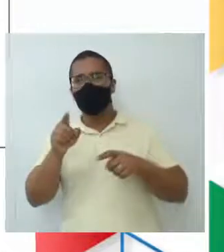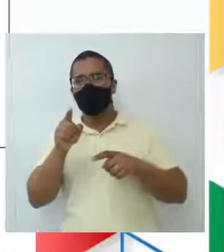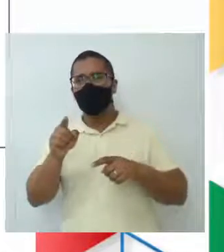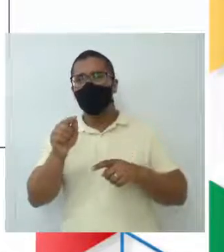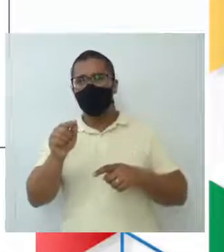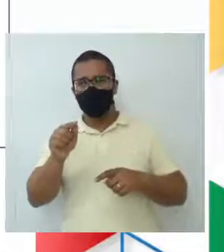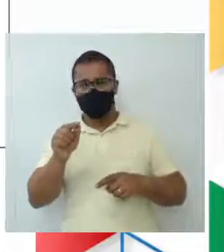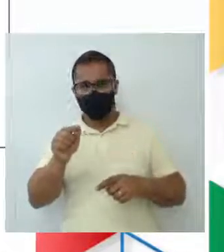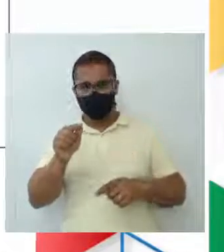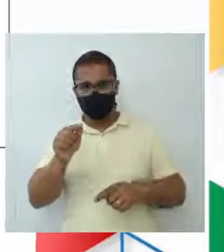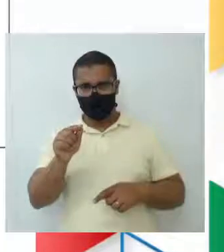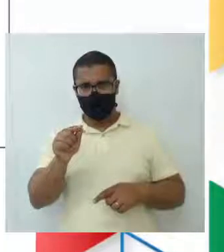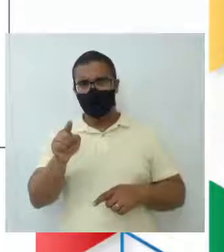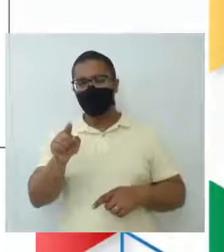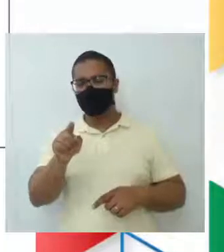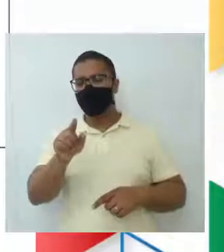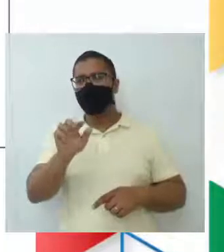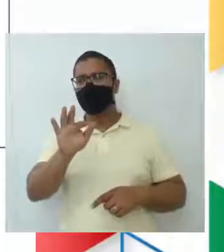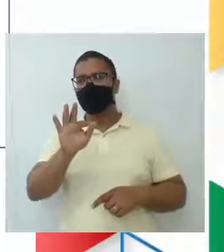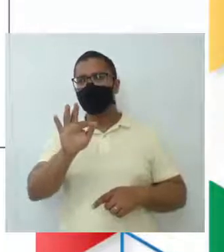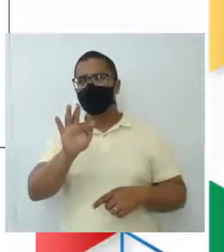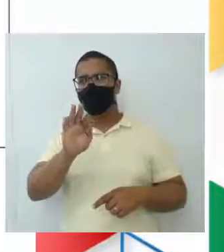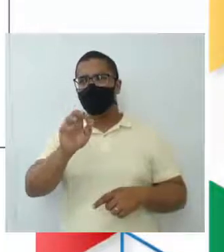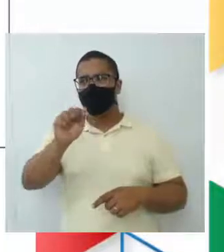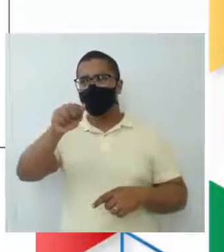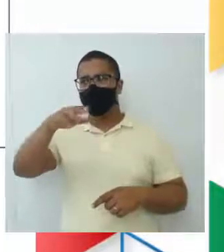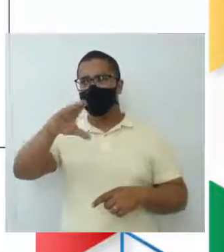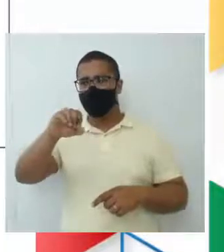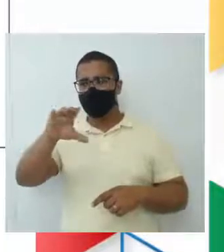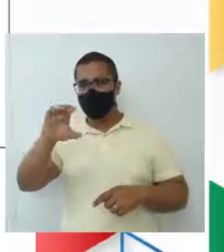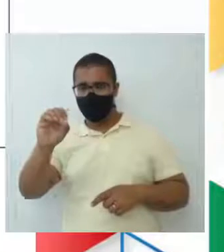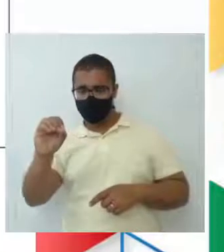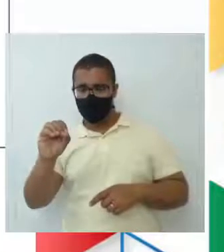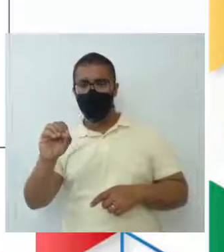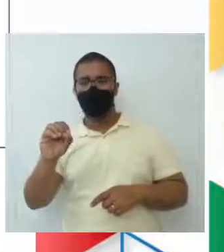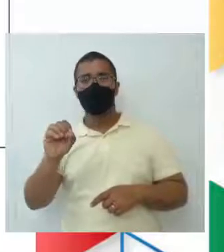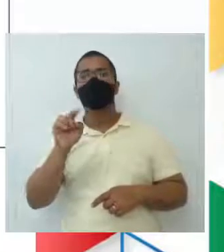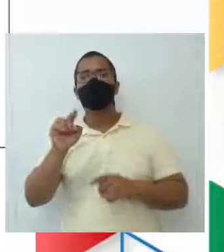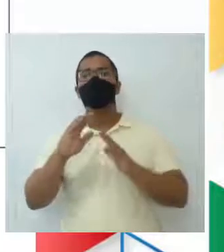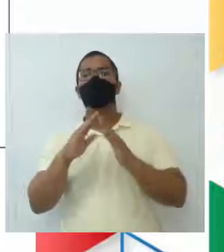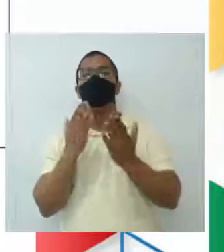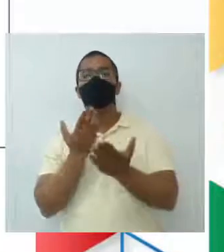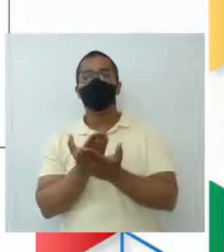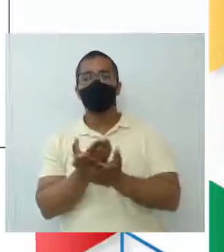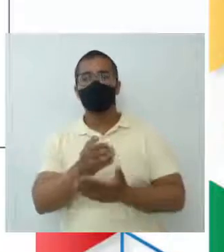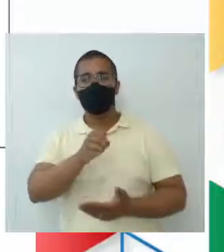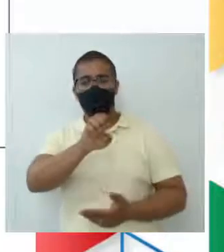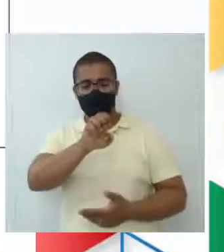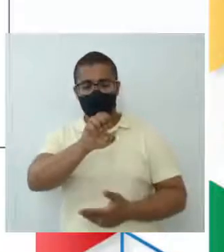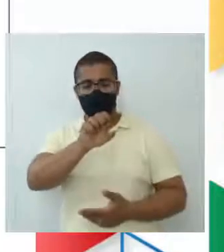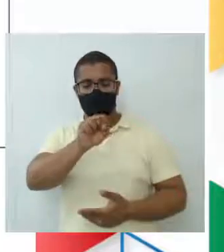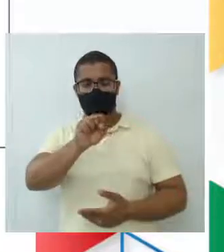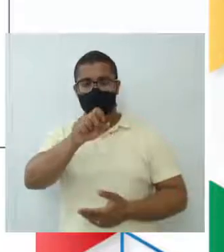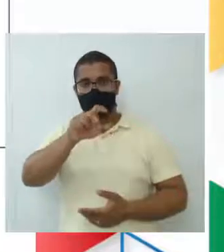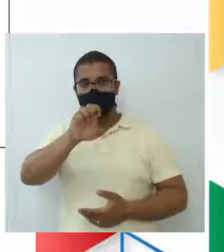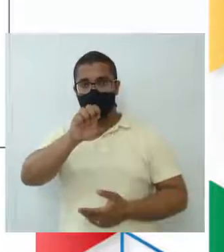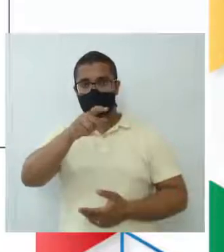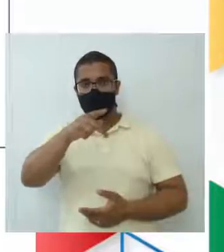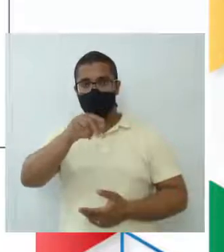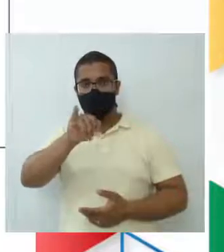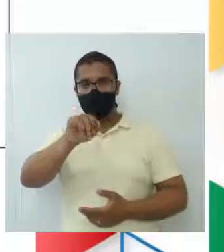francês. Francisco de Assis estudou na escola episcopal, onde aprendeu a ler, escrever